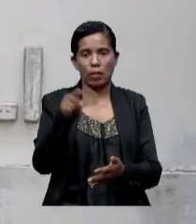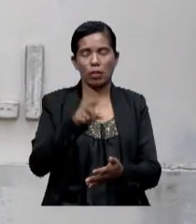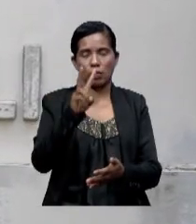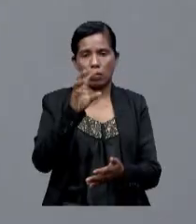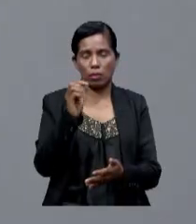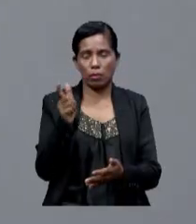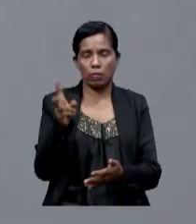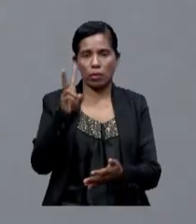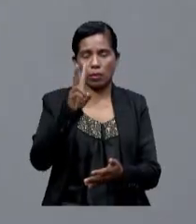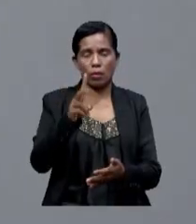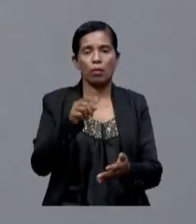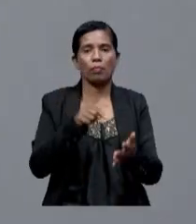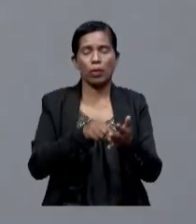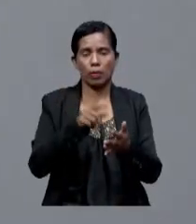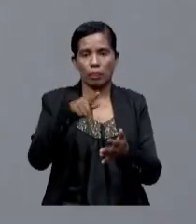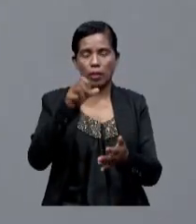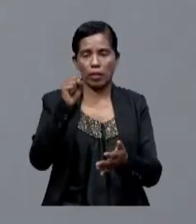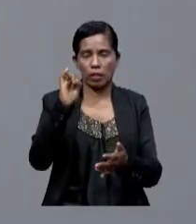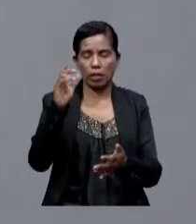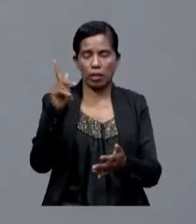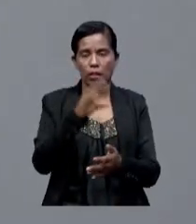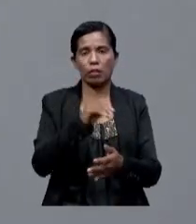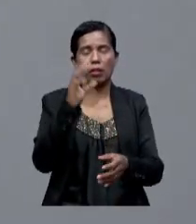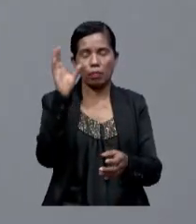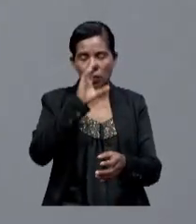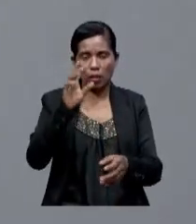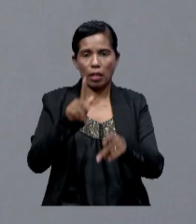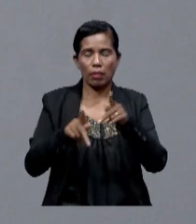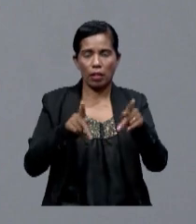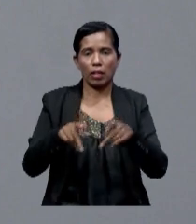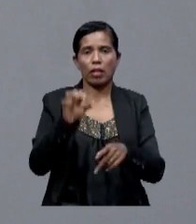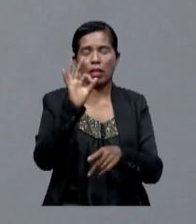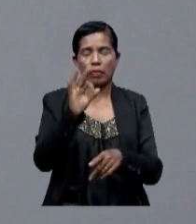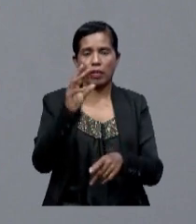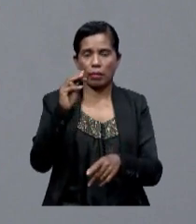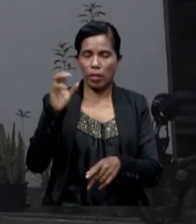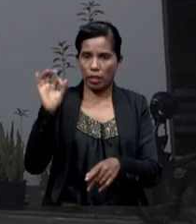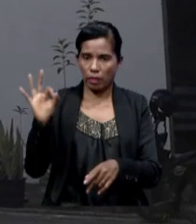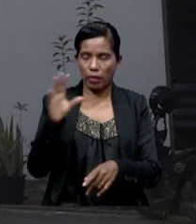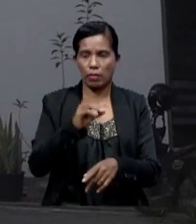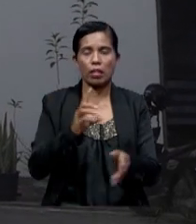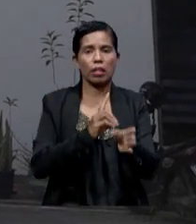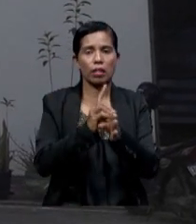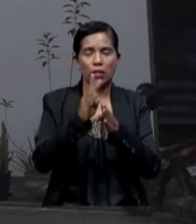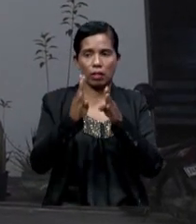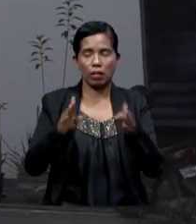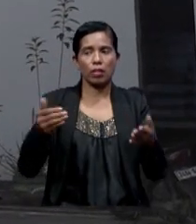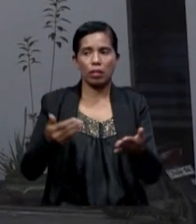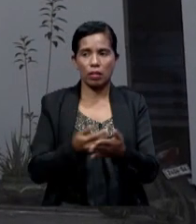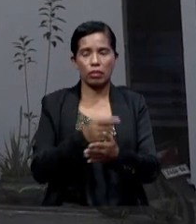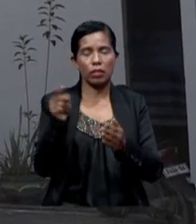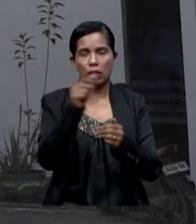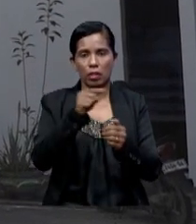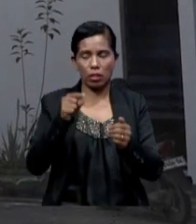rua, ponto psic, ho de halo identificação, ba suspeito ho inicial FMF, no da diretor New Generation,